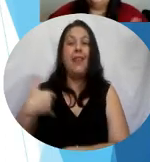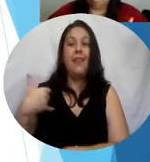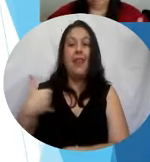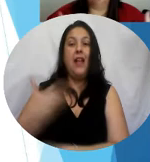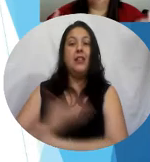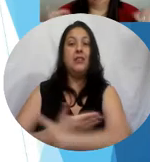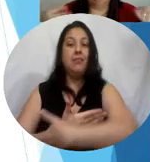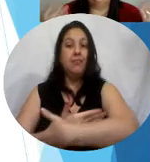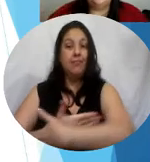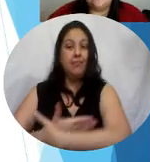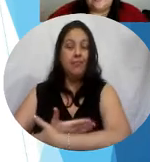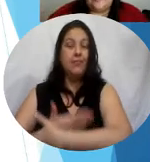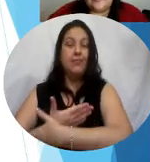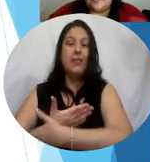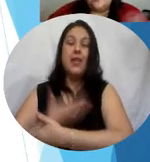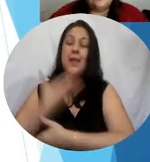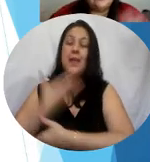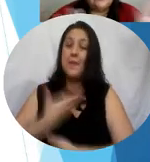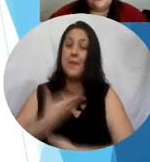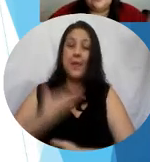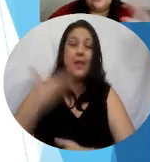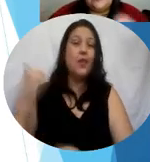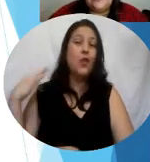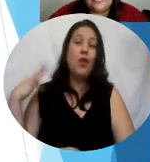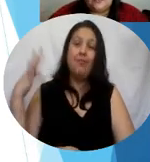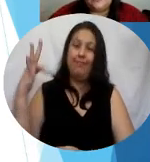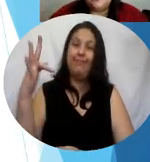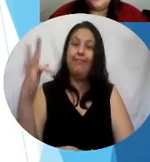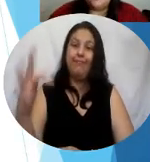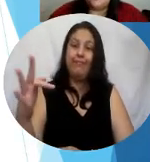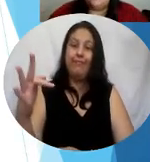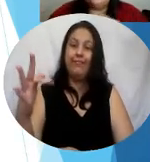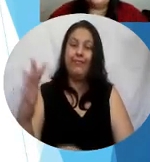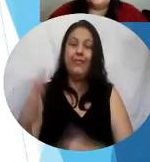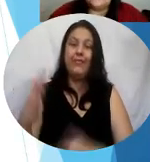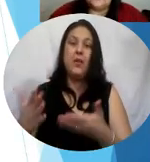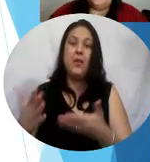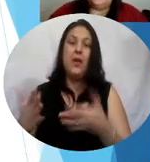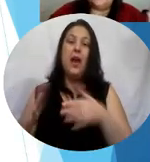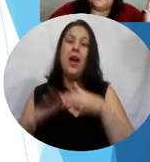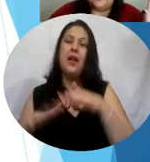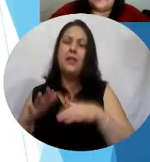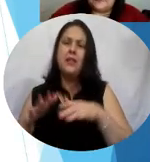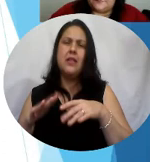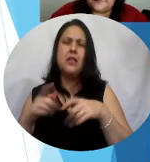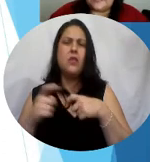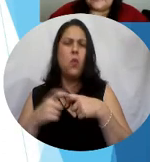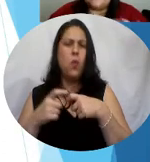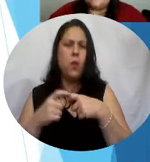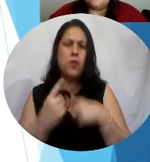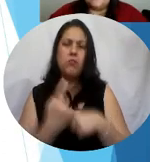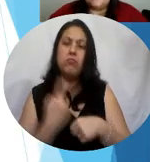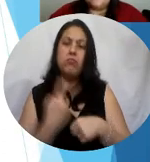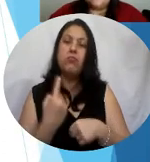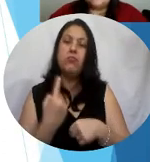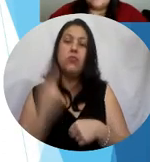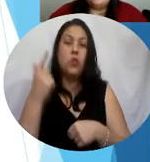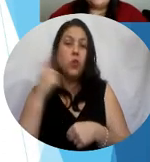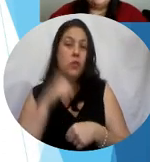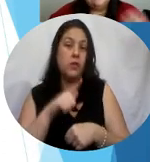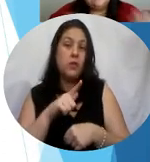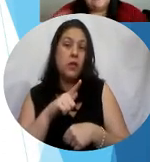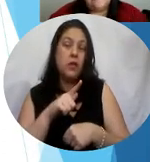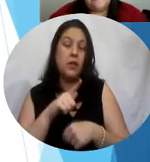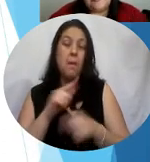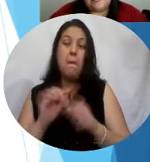esse conhecimento, já conseguem fazer o diagnóstico ali na hora. Outros necessitam dessa equipe de profissionais especialistas